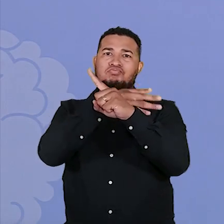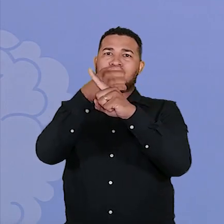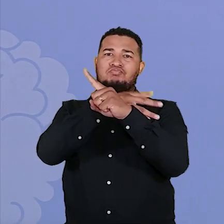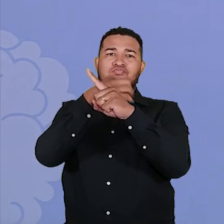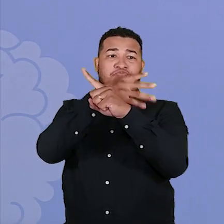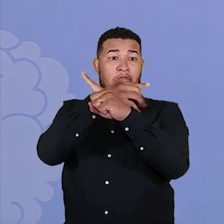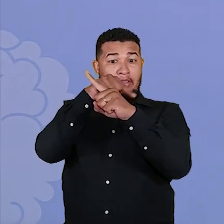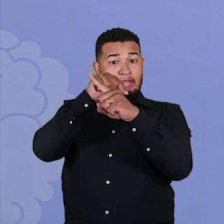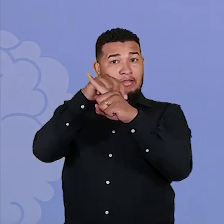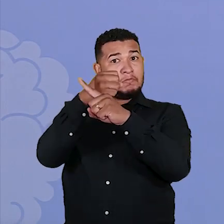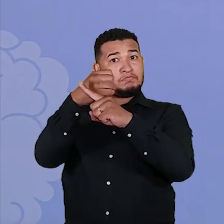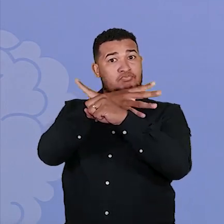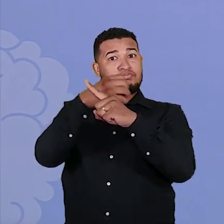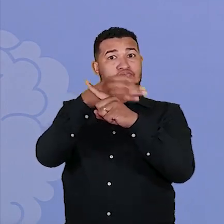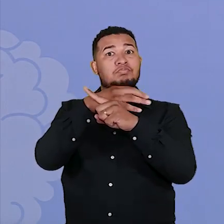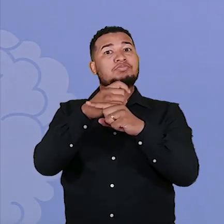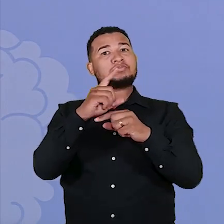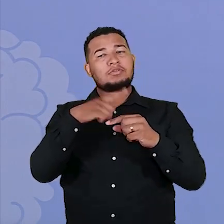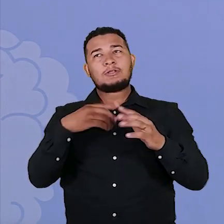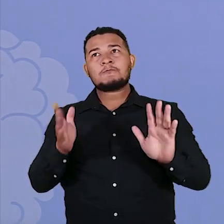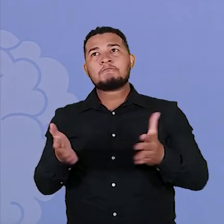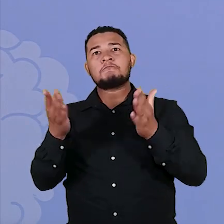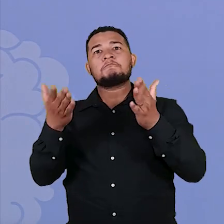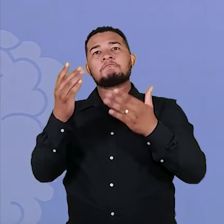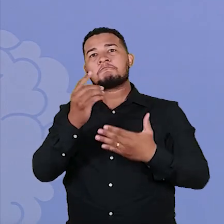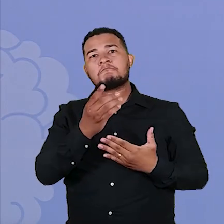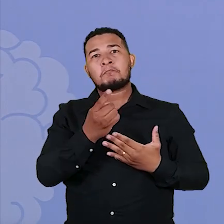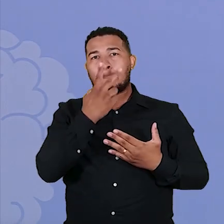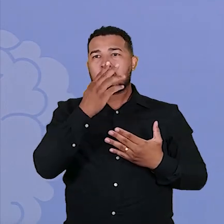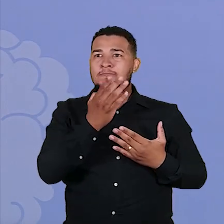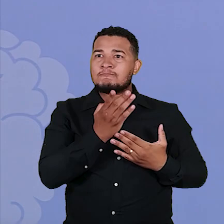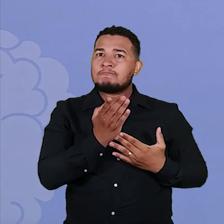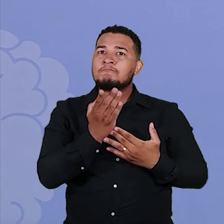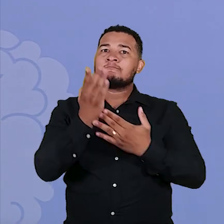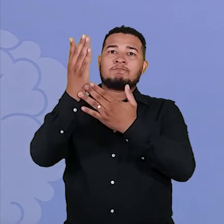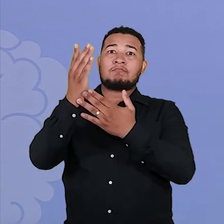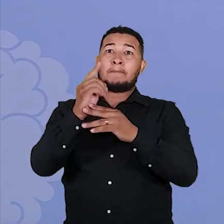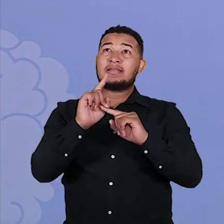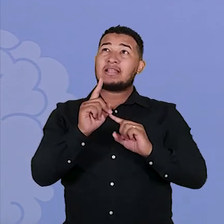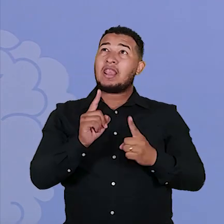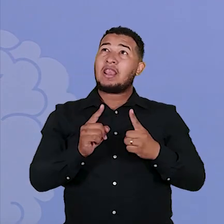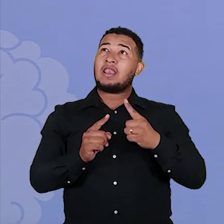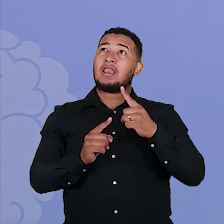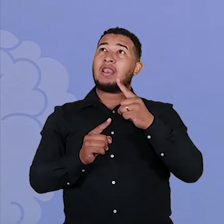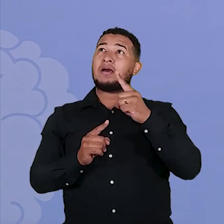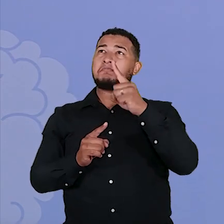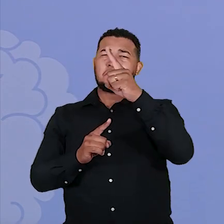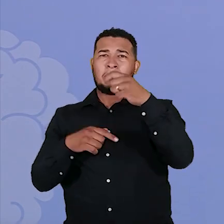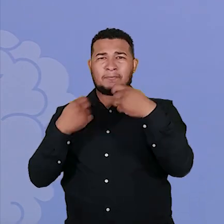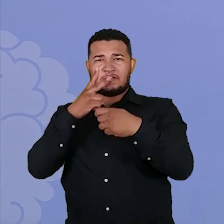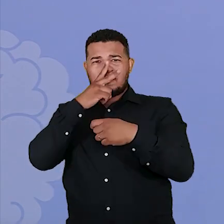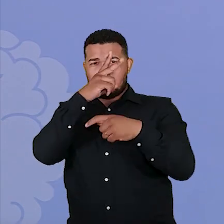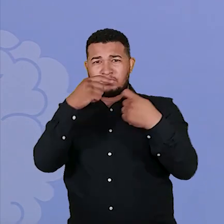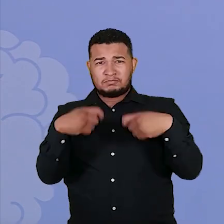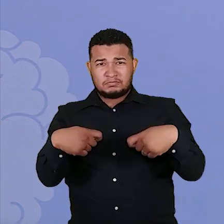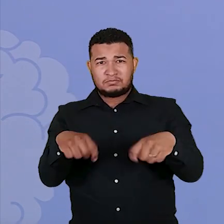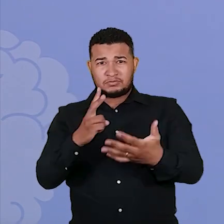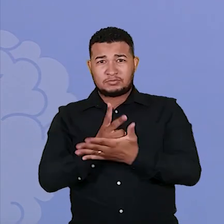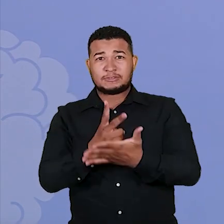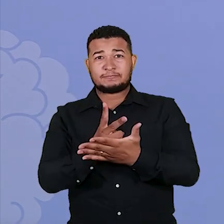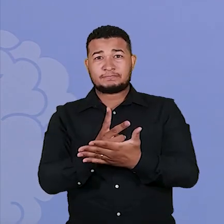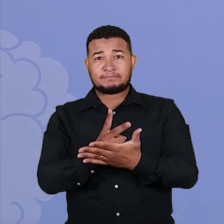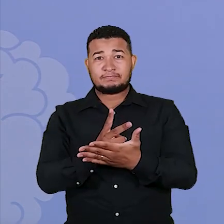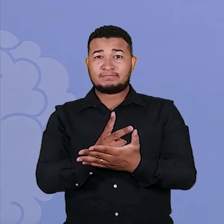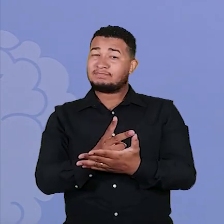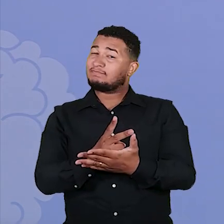combustão e esses gases empurram ele para subir legal agora quando ele chega lá no espaço ele precisa dessa